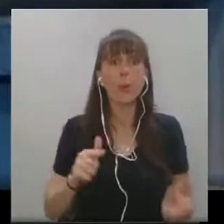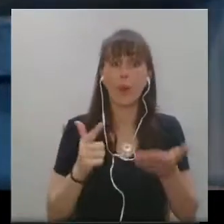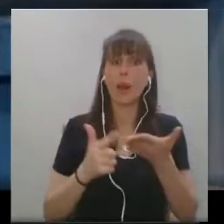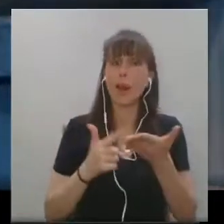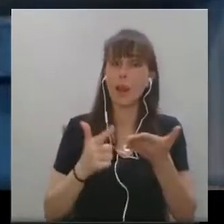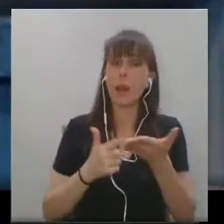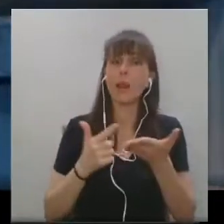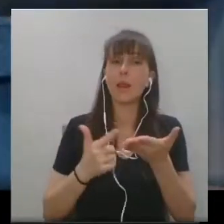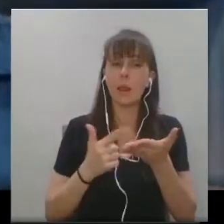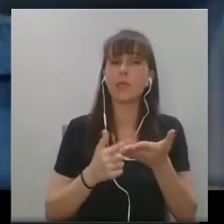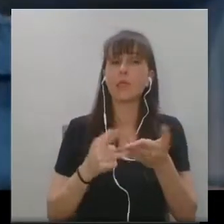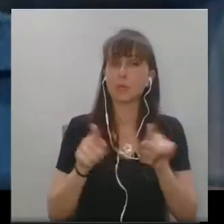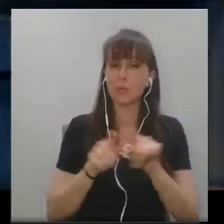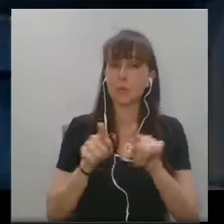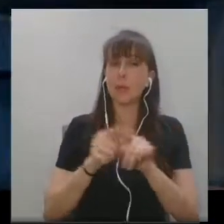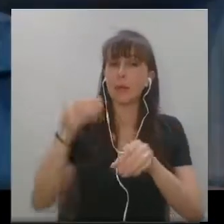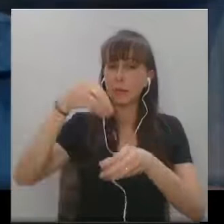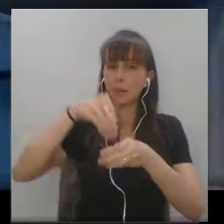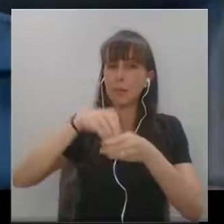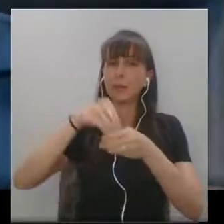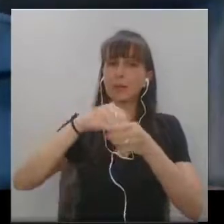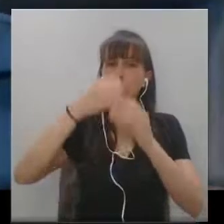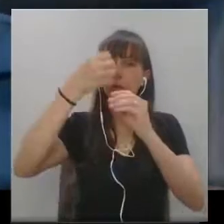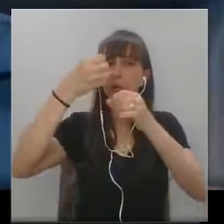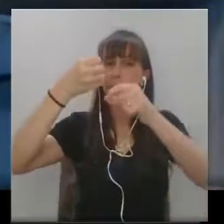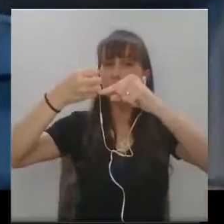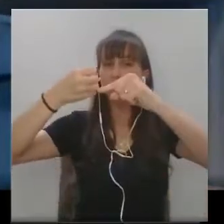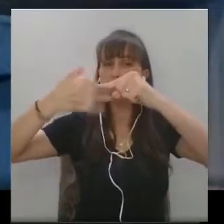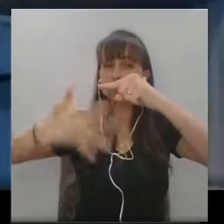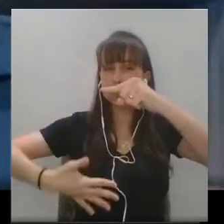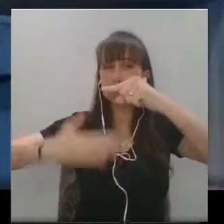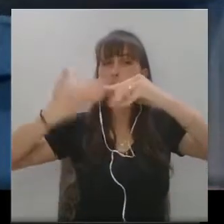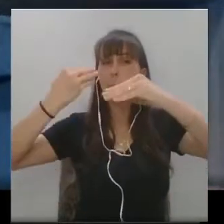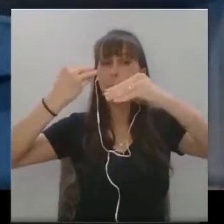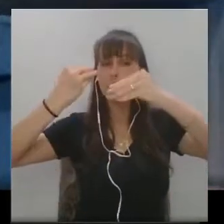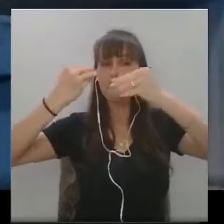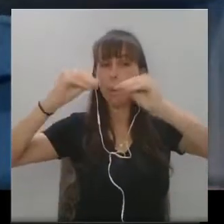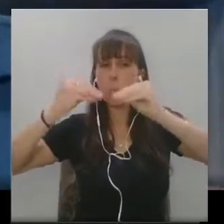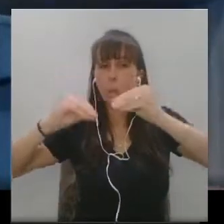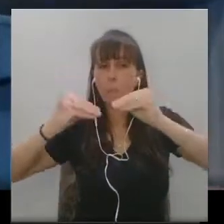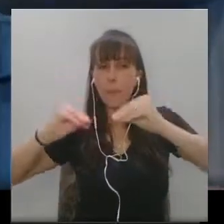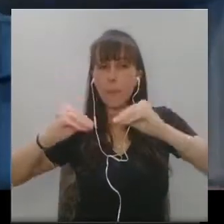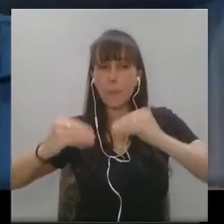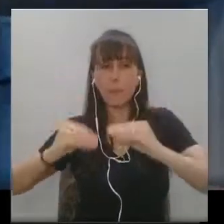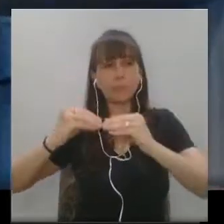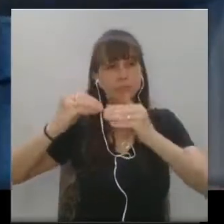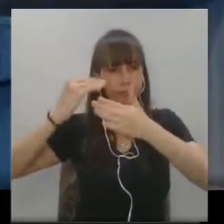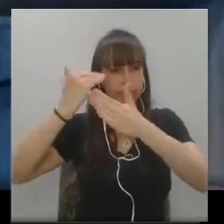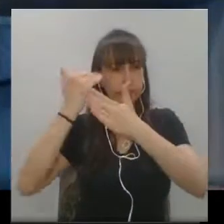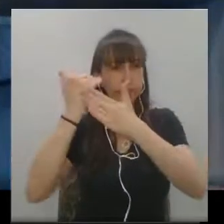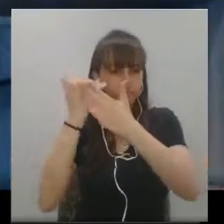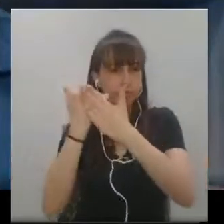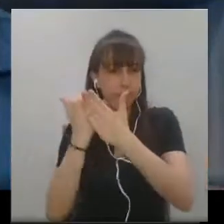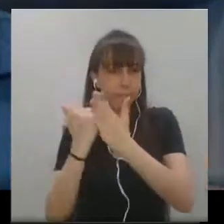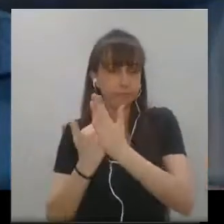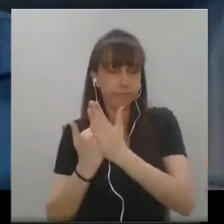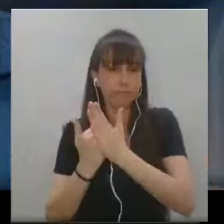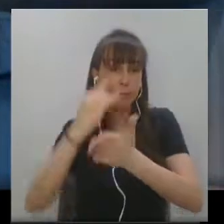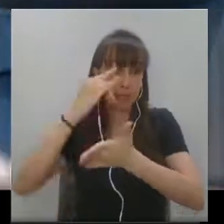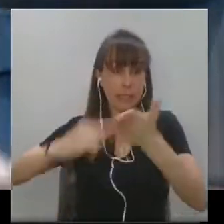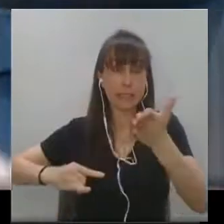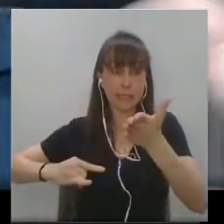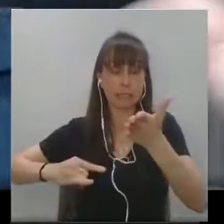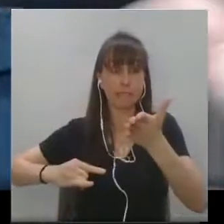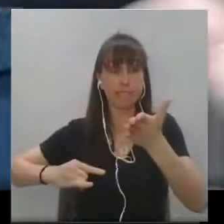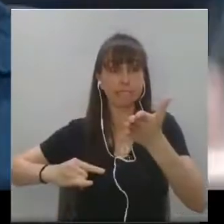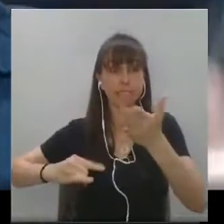dessa classificação, que são outros clássicos, que são definidos, que poderíamos acrescentar de acordo com essas listas. Mas se fosse